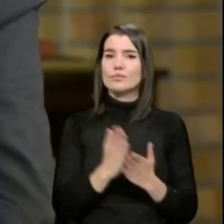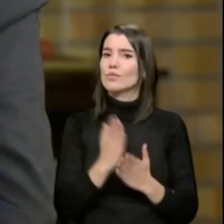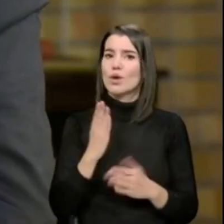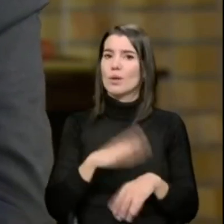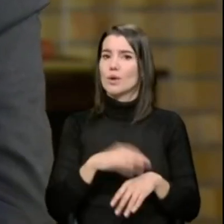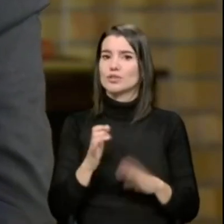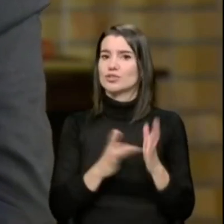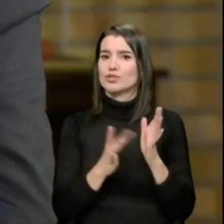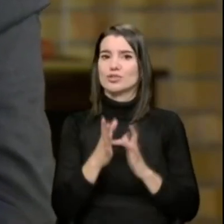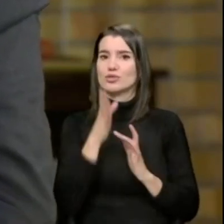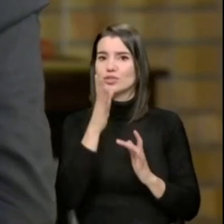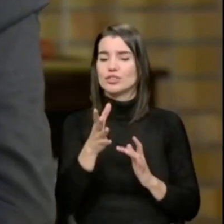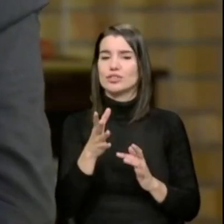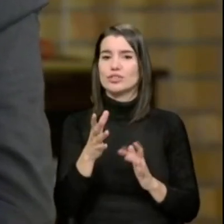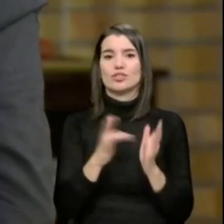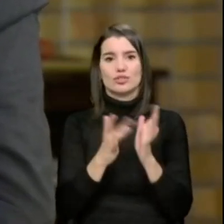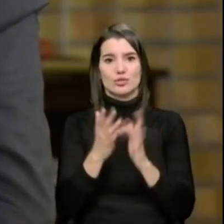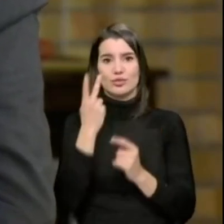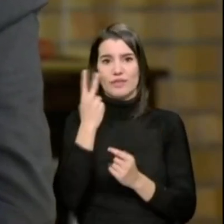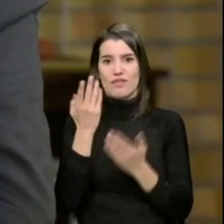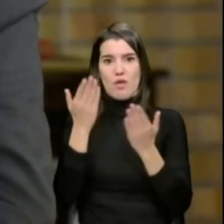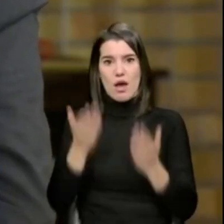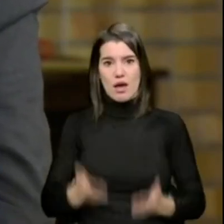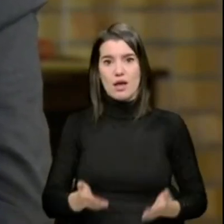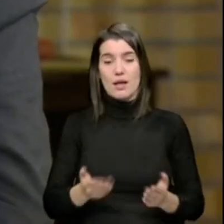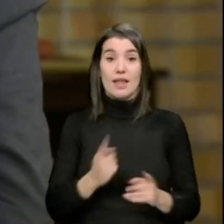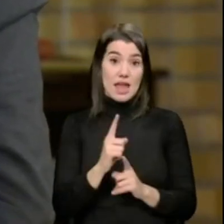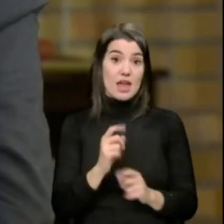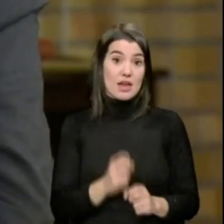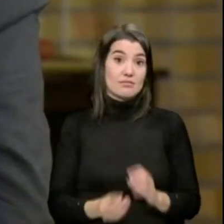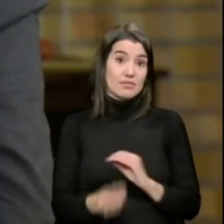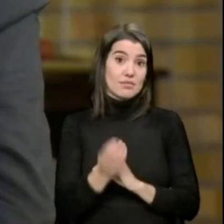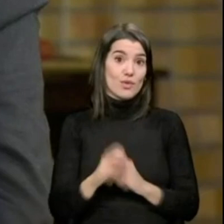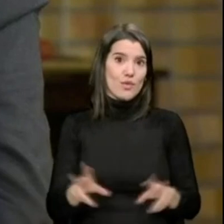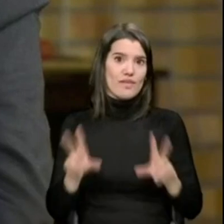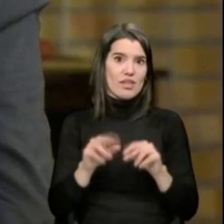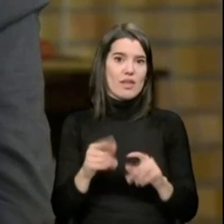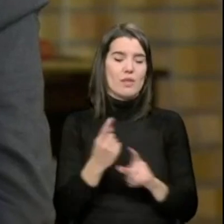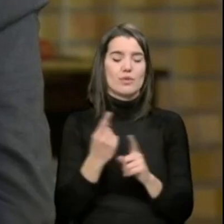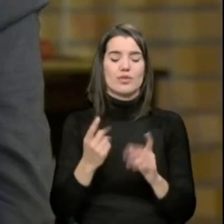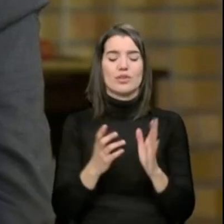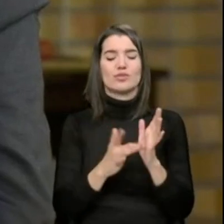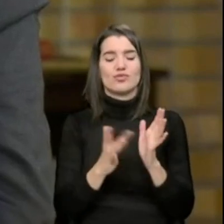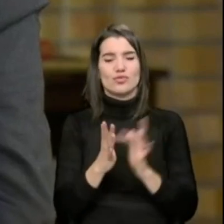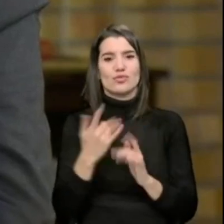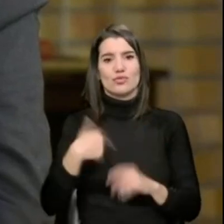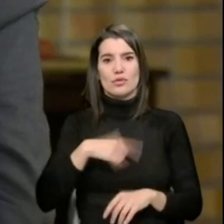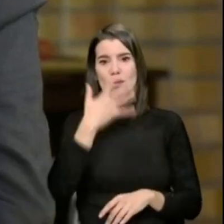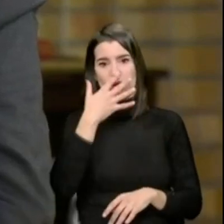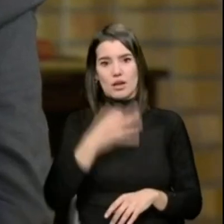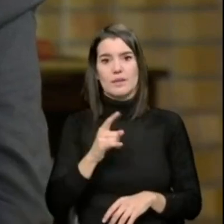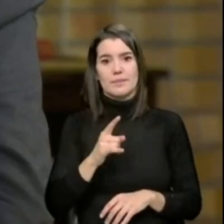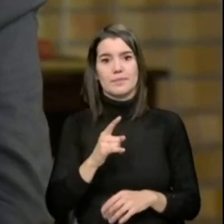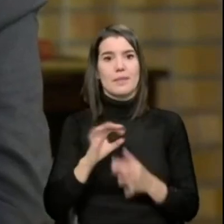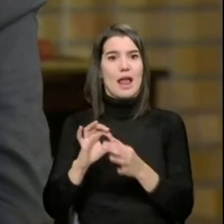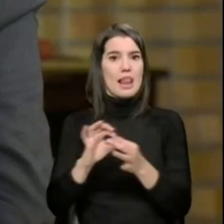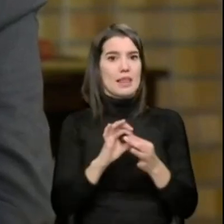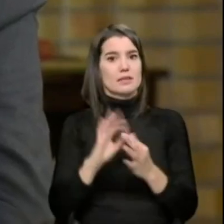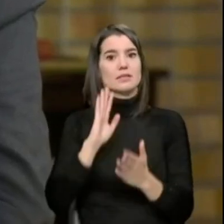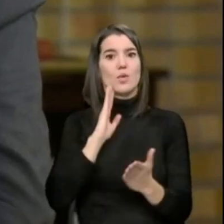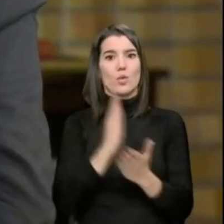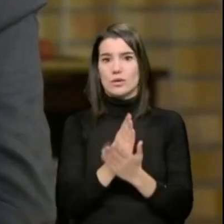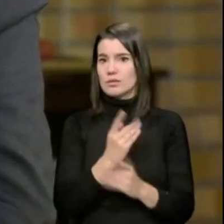é no Jesus que está vivo, porque esta é a grande novidade, é que Jesus não só acreditamos que seja a última aliança,